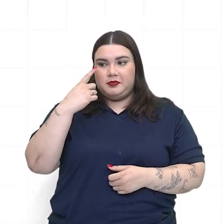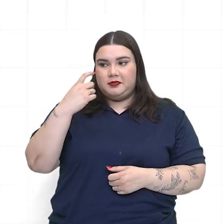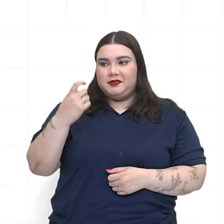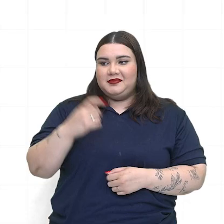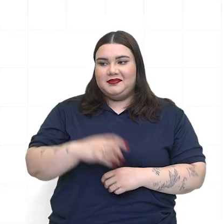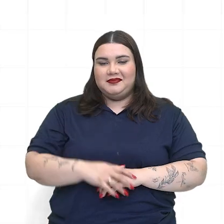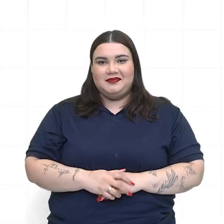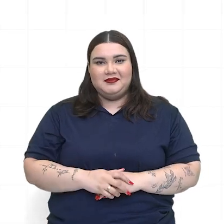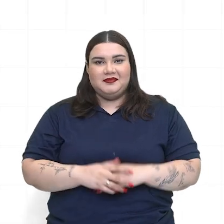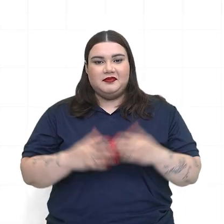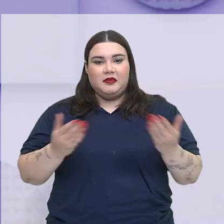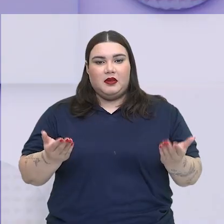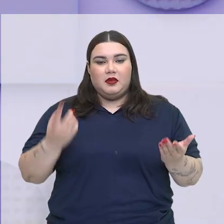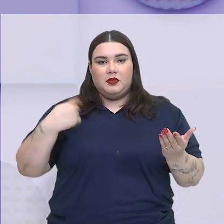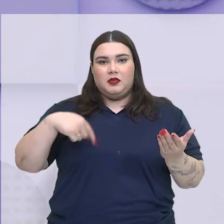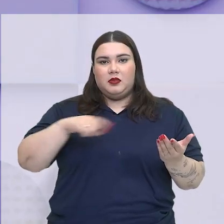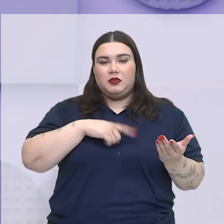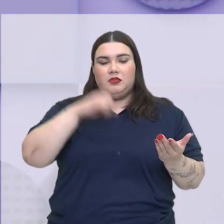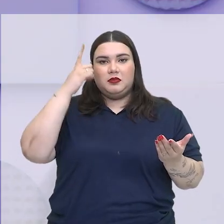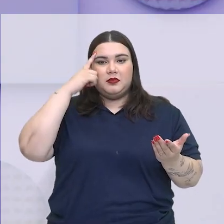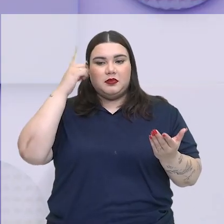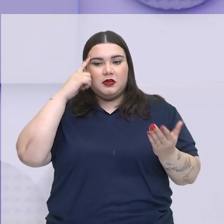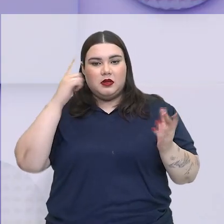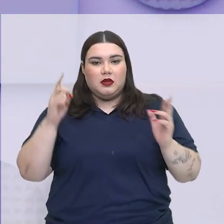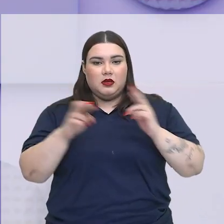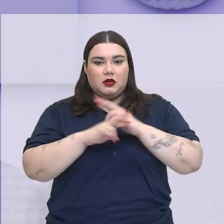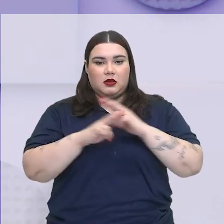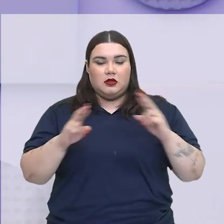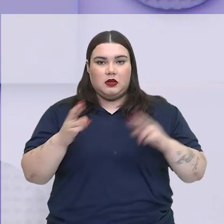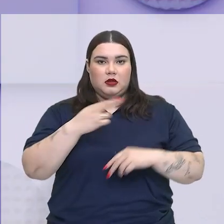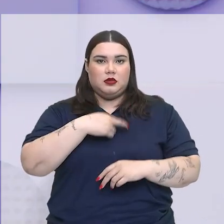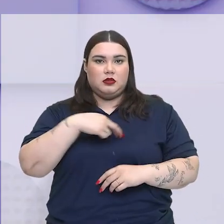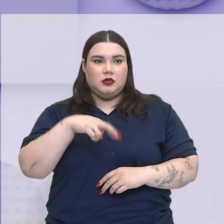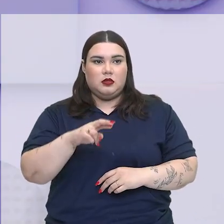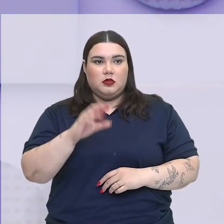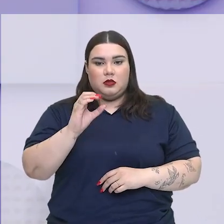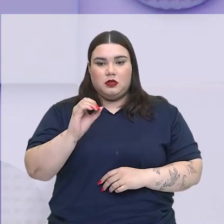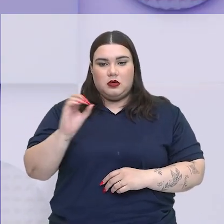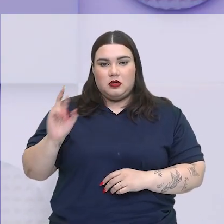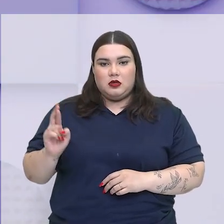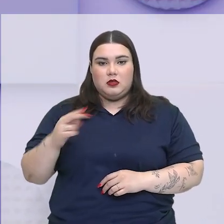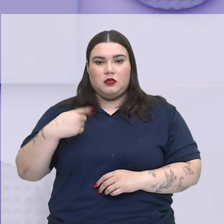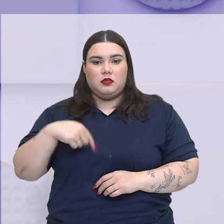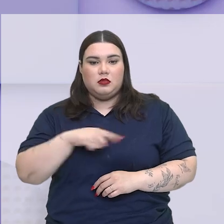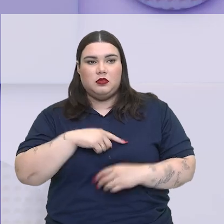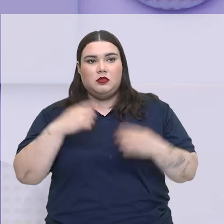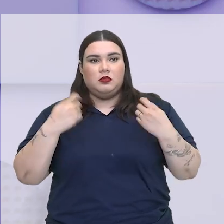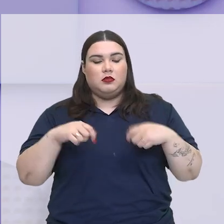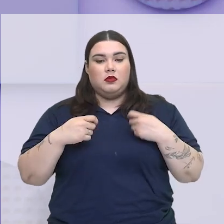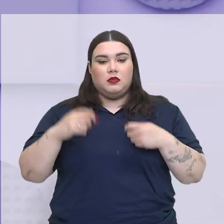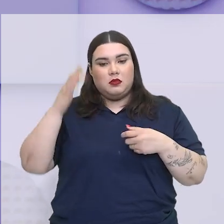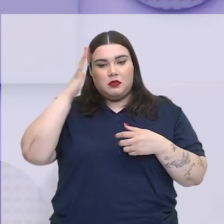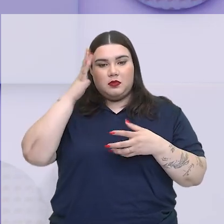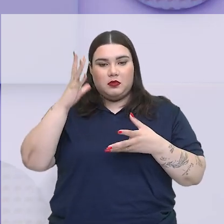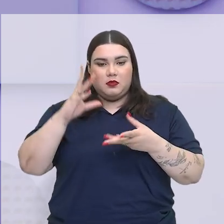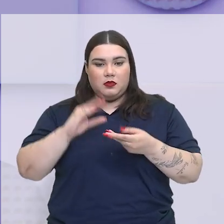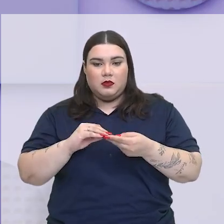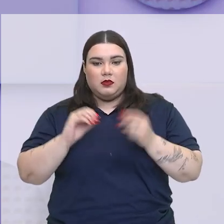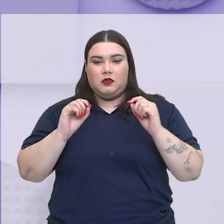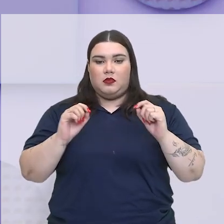aluno. Quando pensamos em relação às religiões orientais, nós temos que entender que